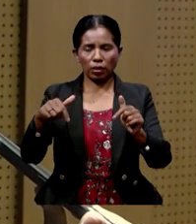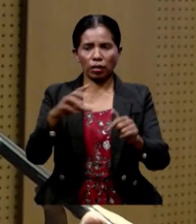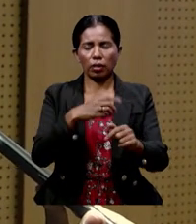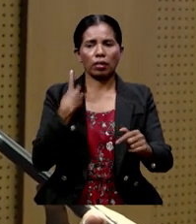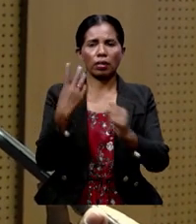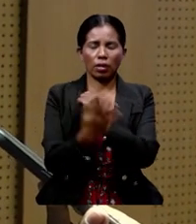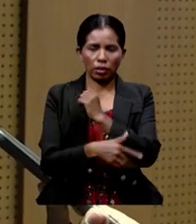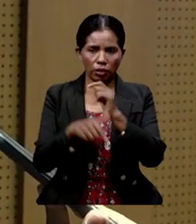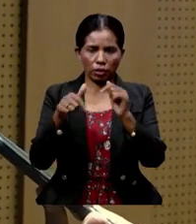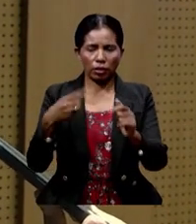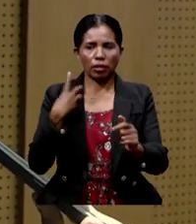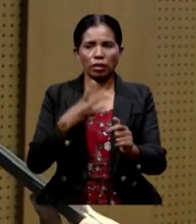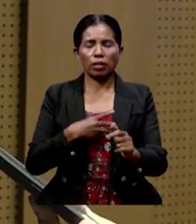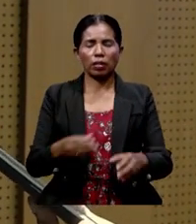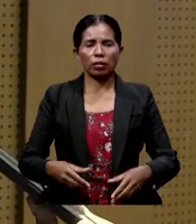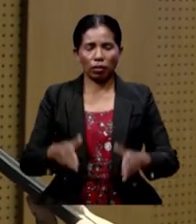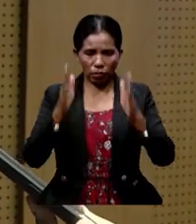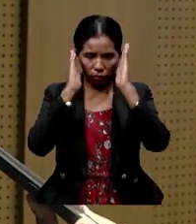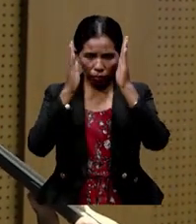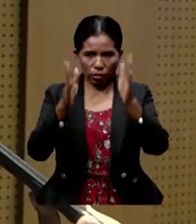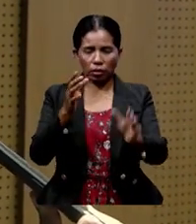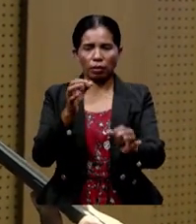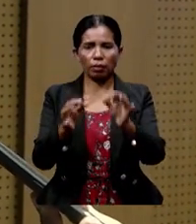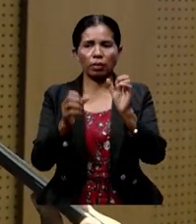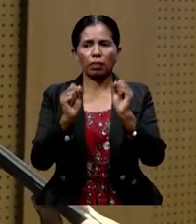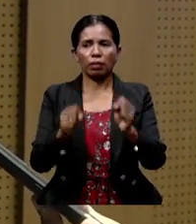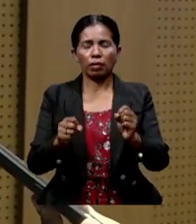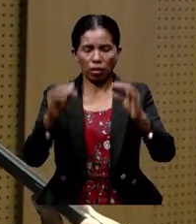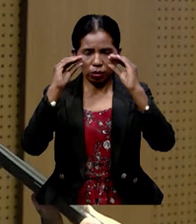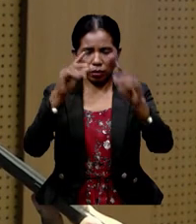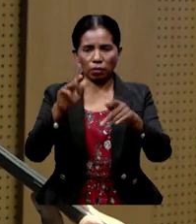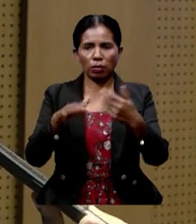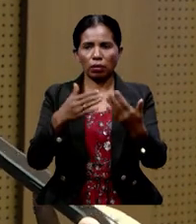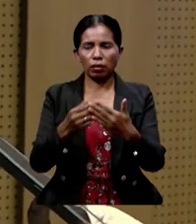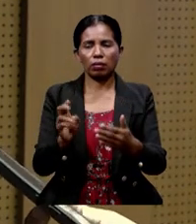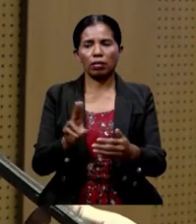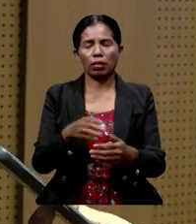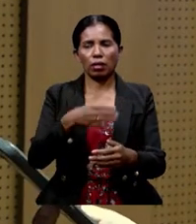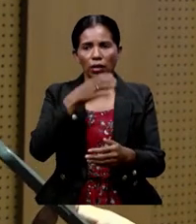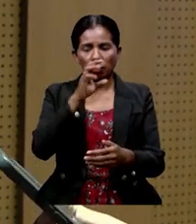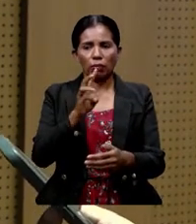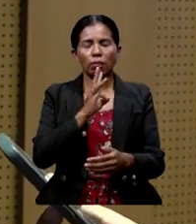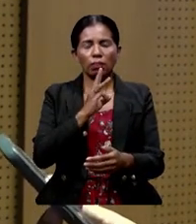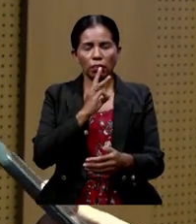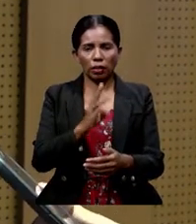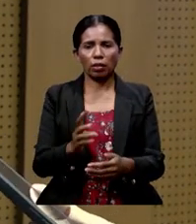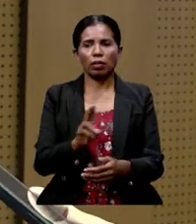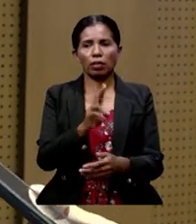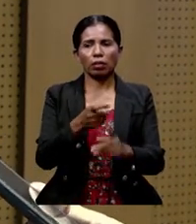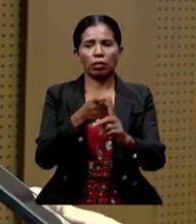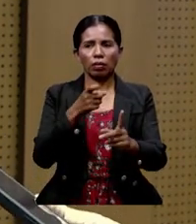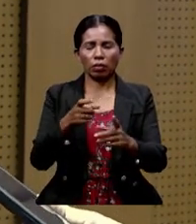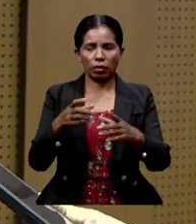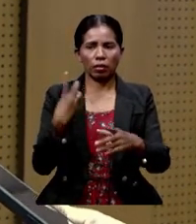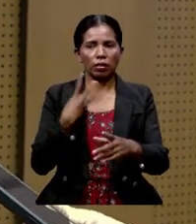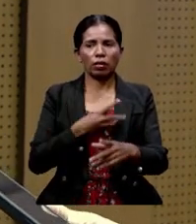tenera el arang para ipe ita focus se vele com educa ita ne com dar se ato hemo ve husi galon ne ve litro bota ato